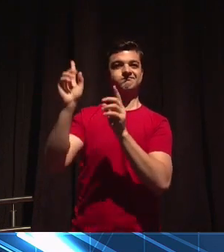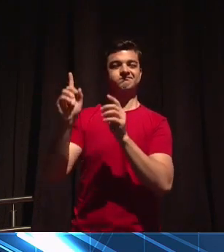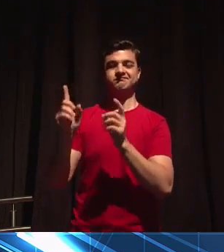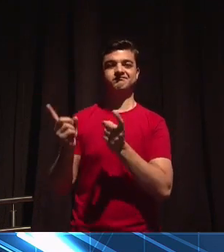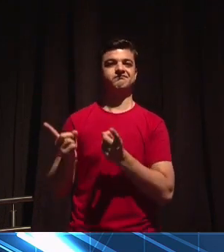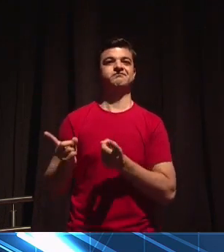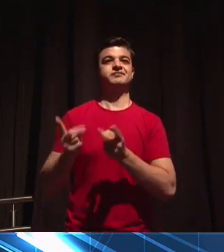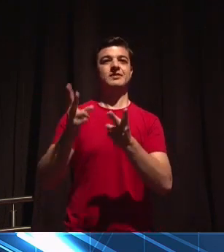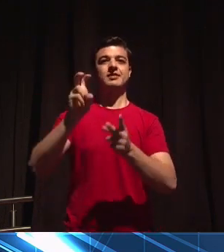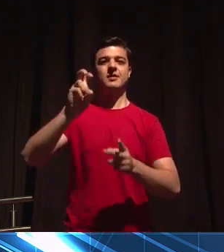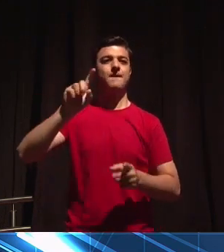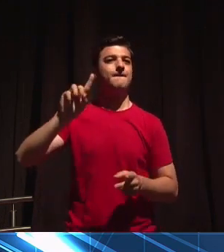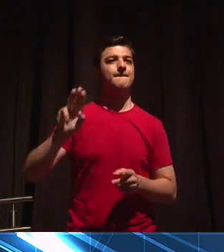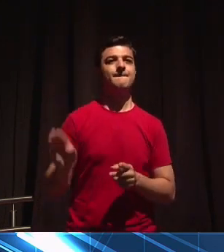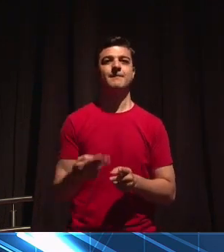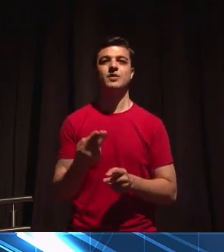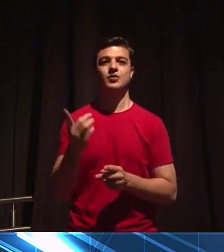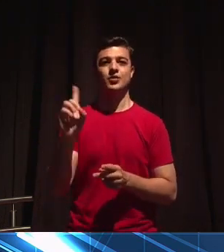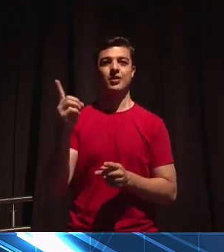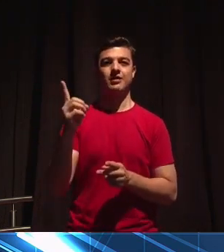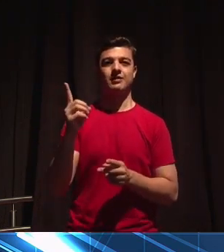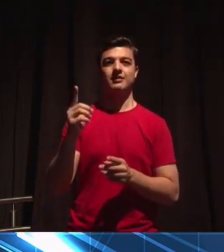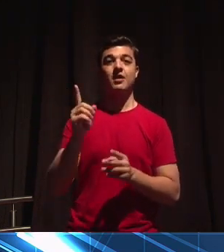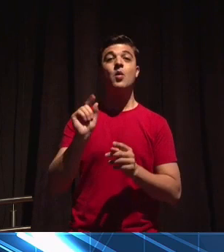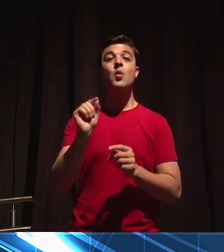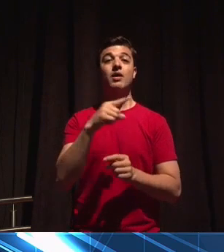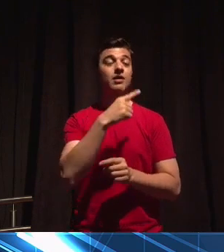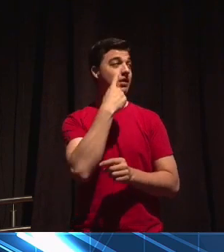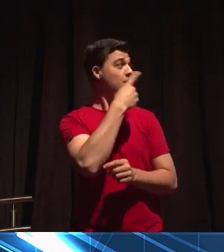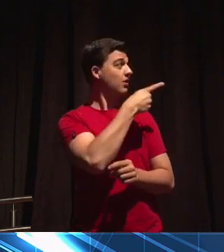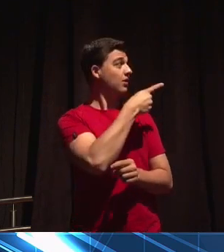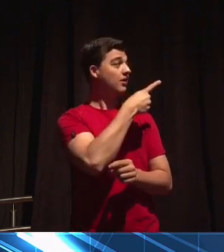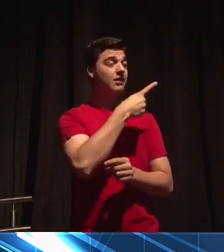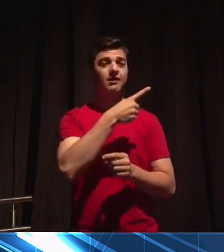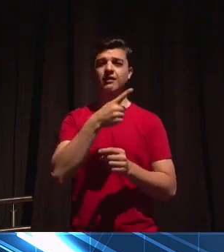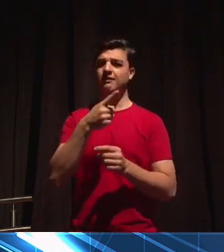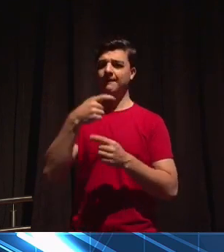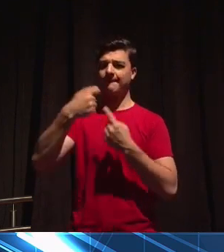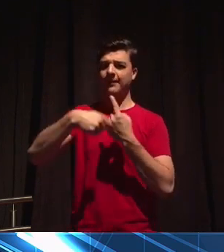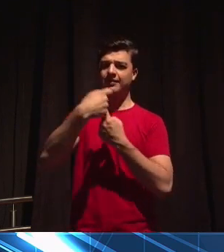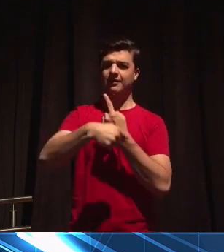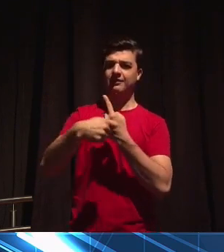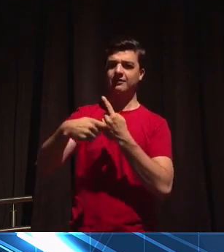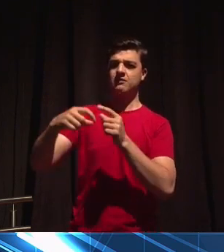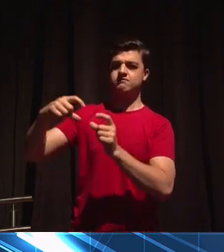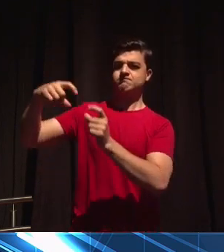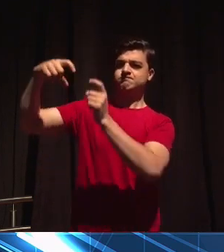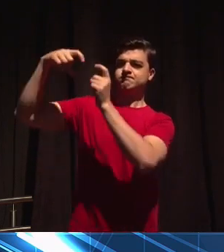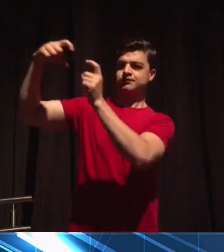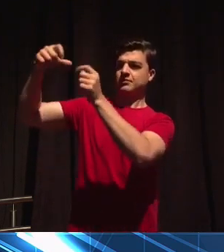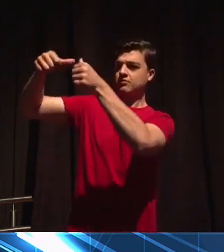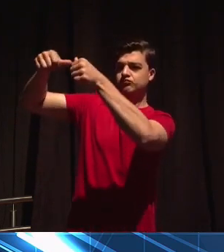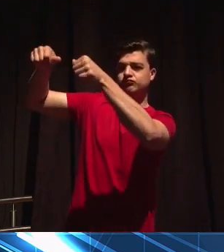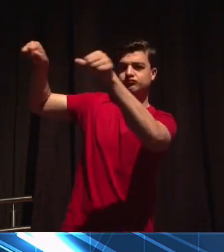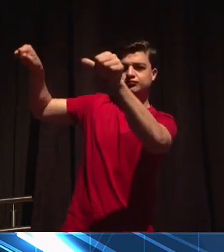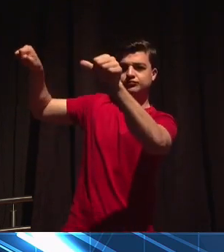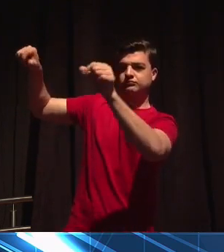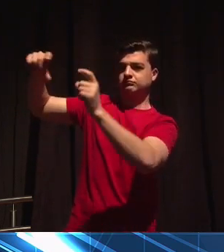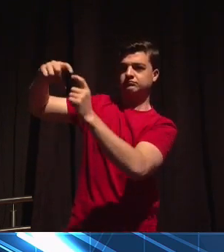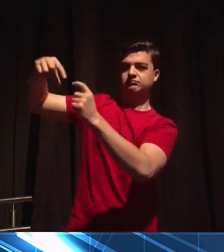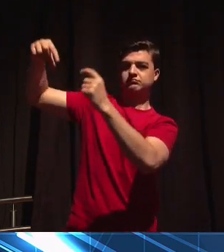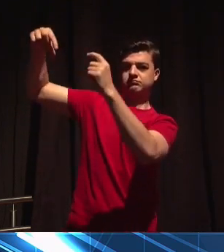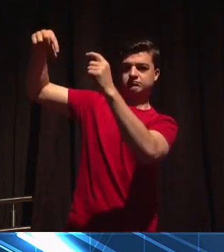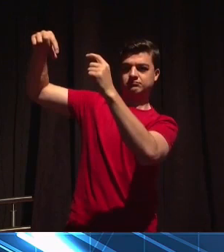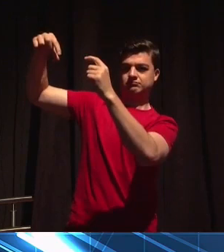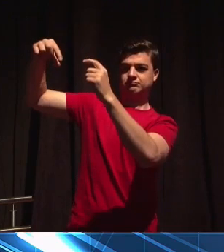e assim uma banana fica grudada numa parede não fica né as coisas não pertencem juntos você precisa de algo adesivo você precisa de